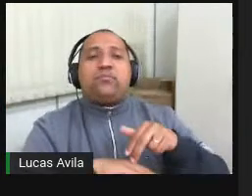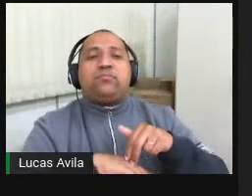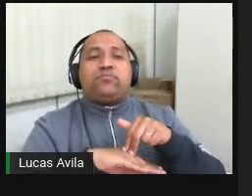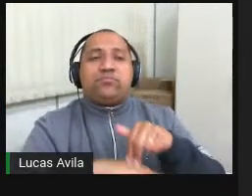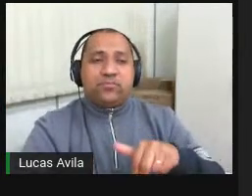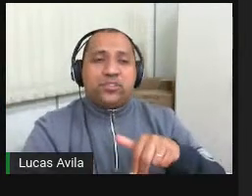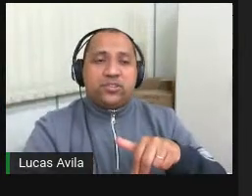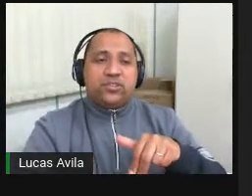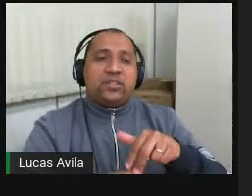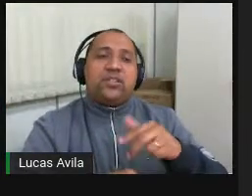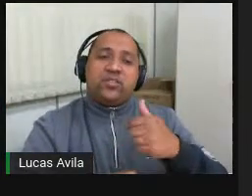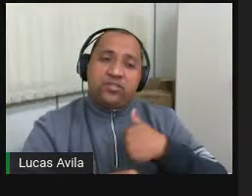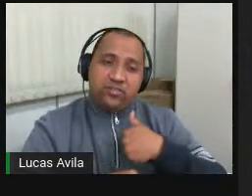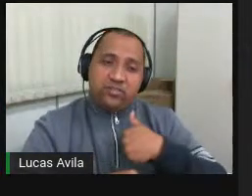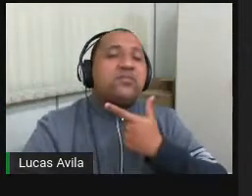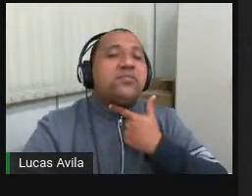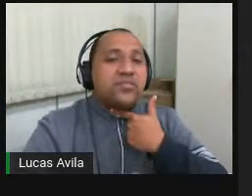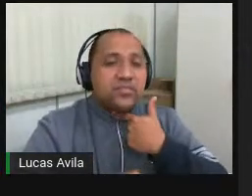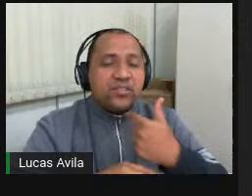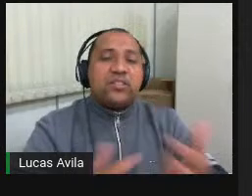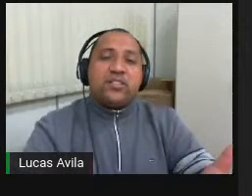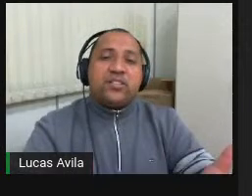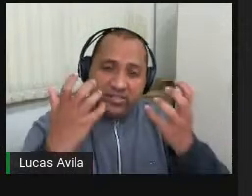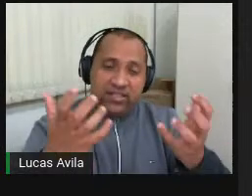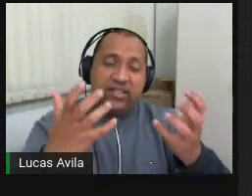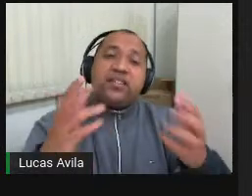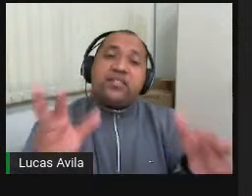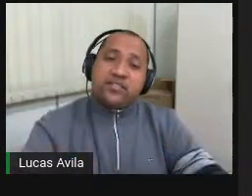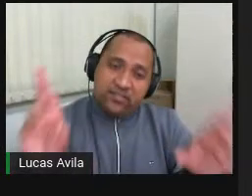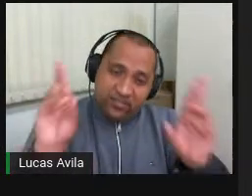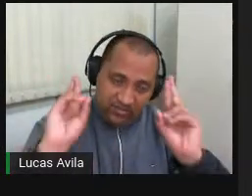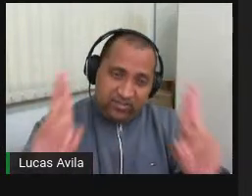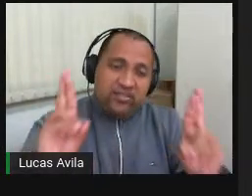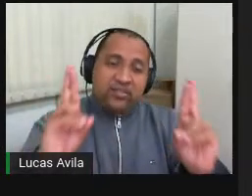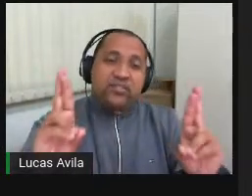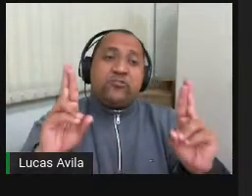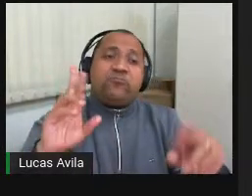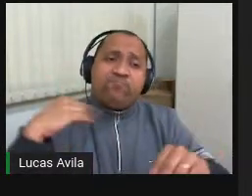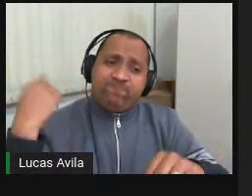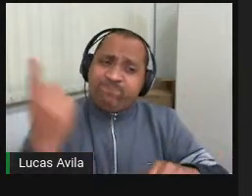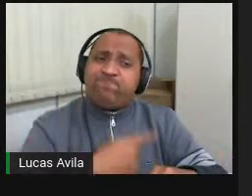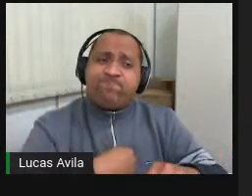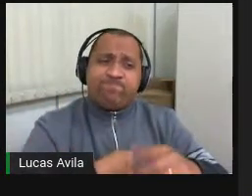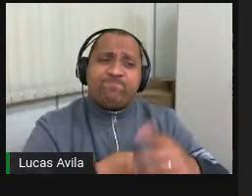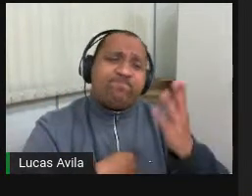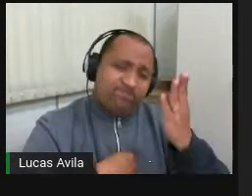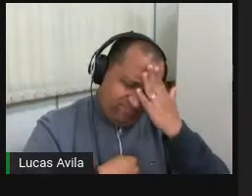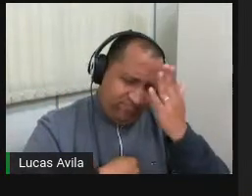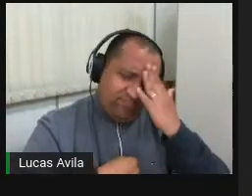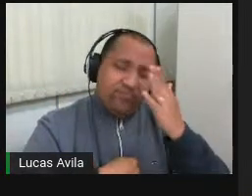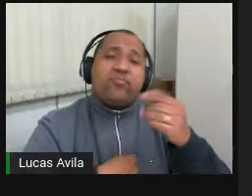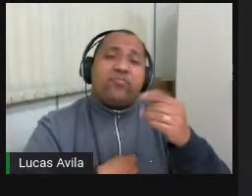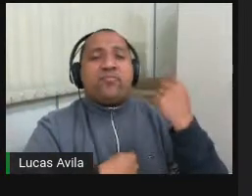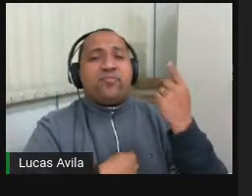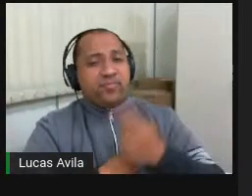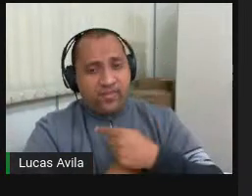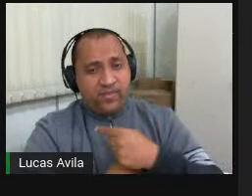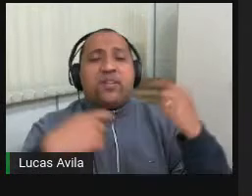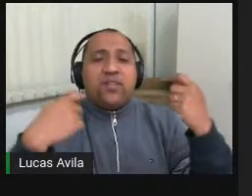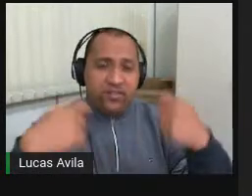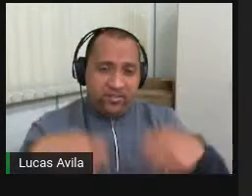o meu desejo e a minha esperança é que todos nós saberemos de que lado precisaremos